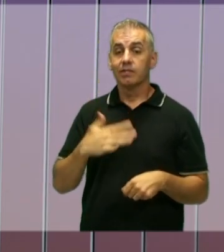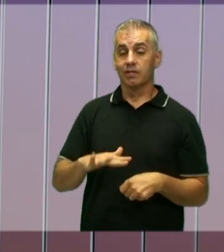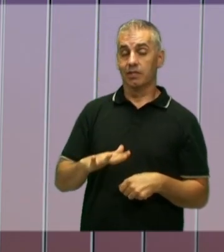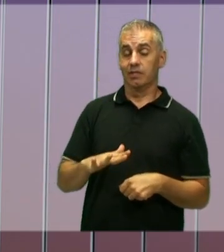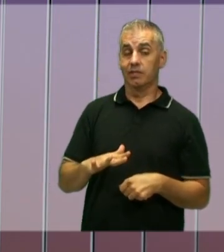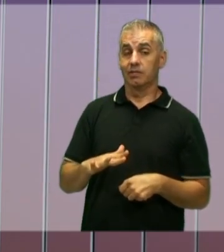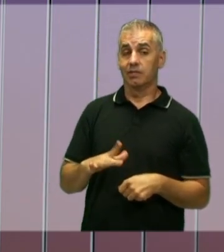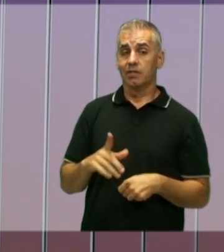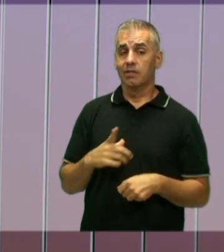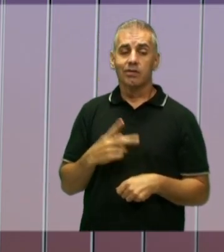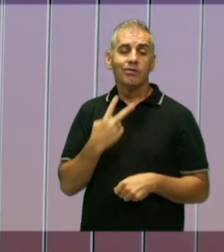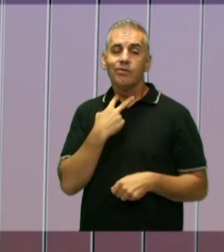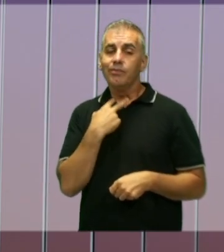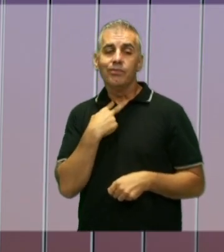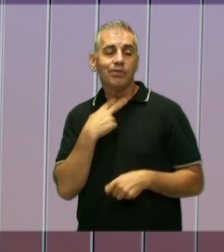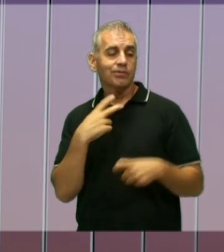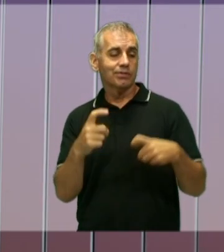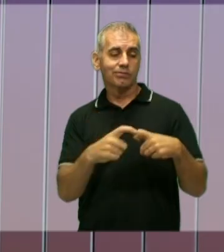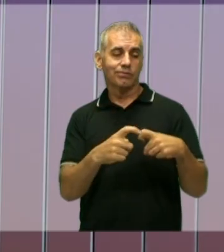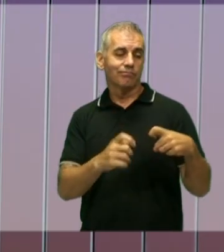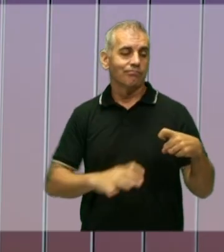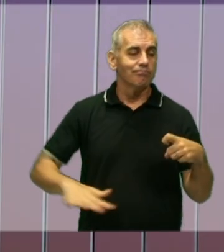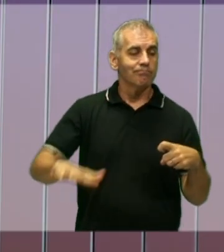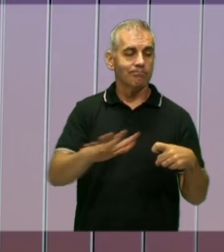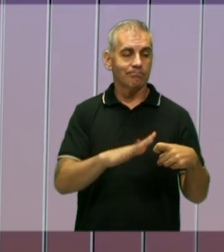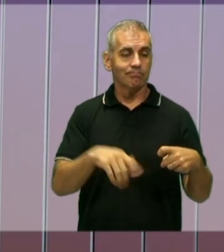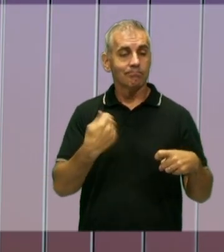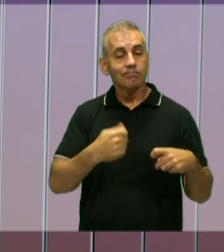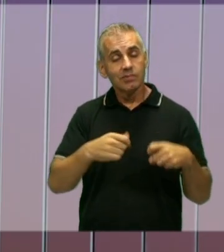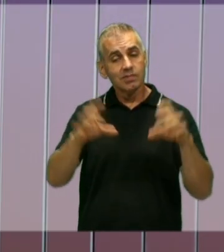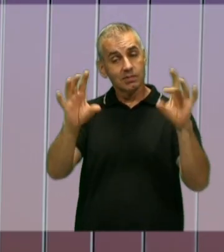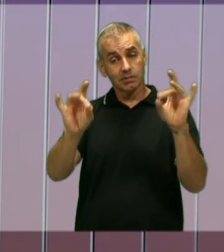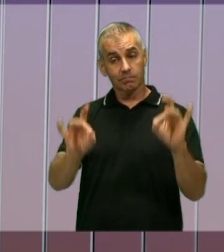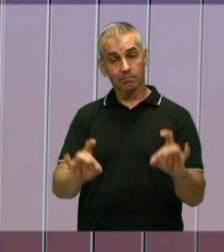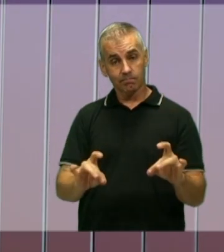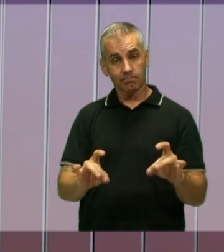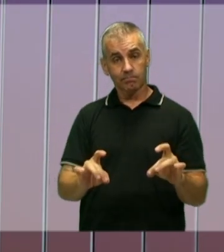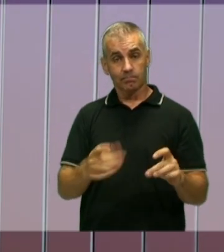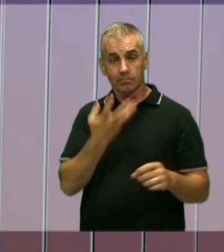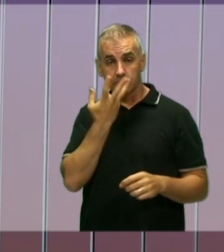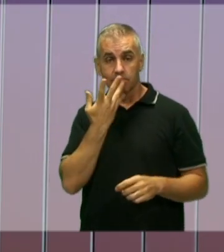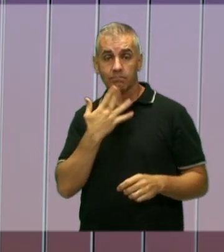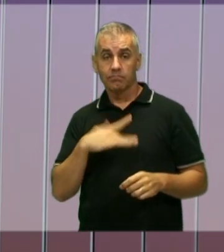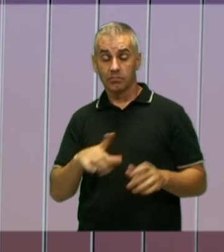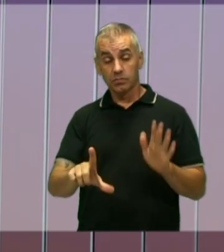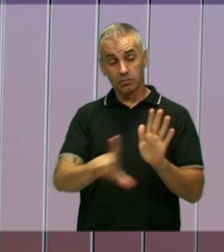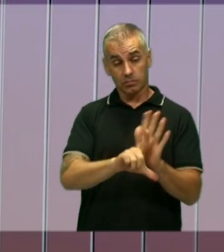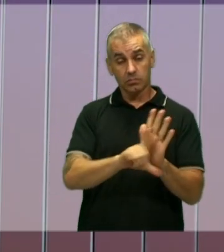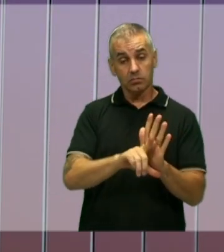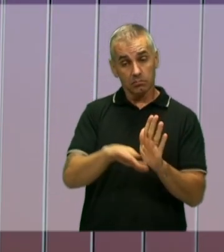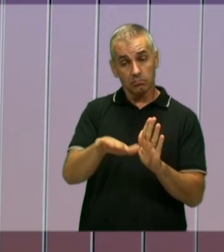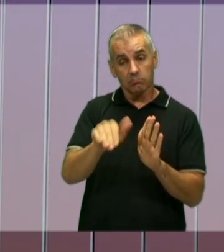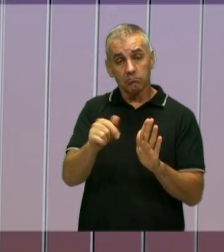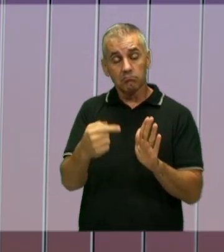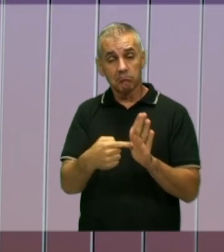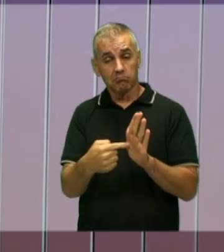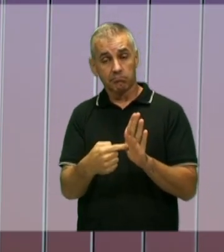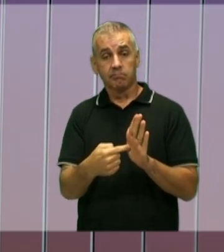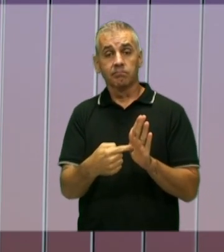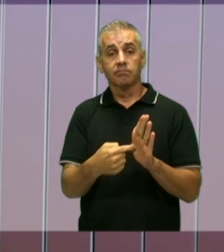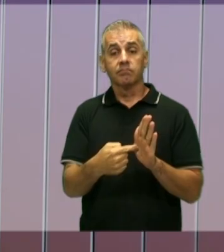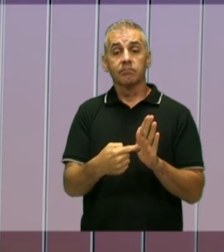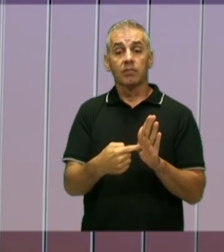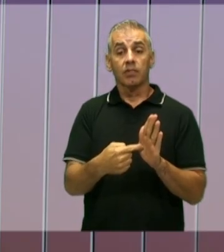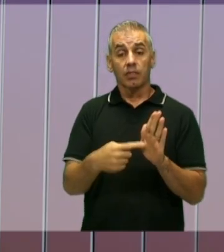mesma forma, não pode ser um médico generalista, ele tem que ter uma especialidade em pediatria. É só isso que eu cobro na lei, que eu peço na lei, né? Que quando a lei